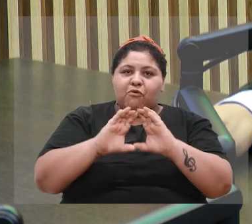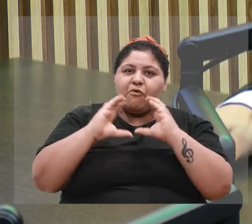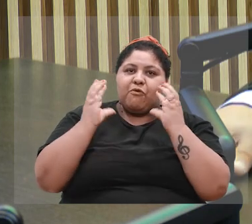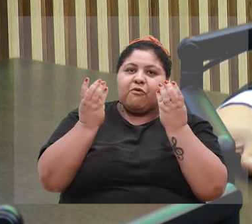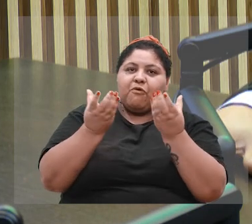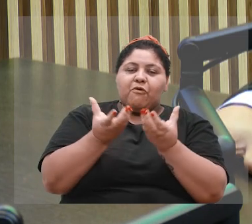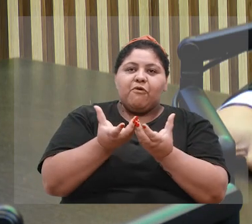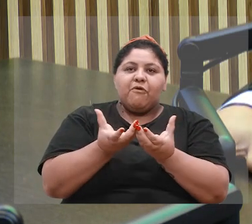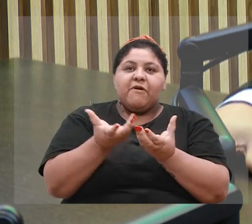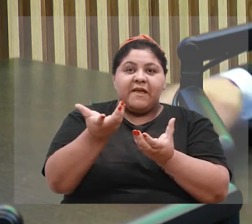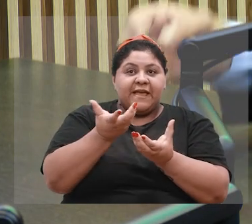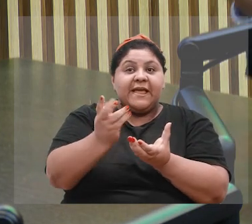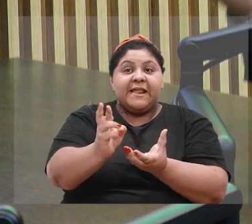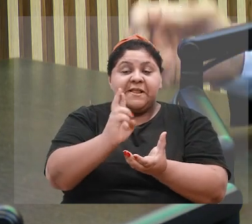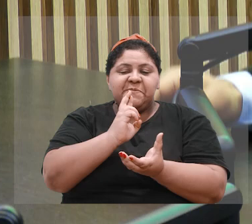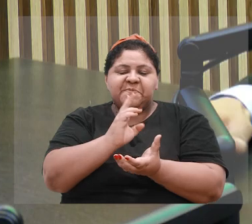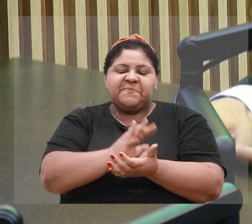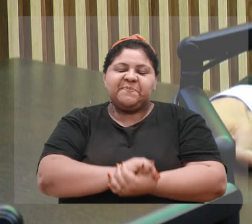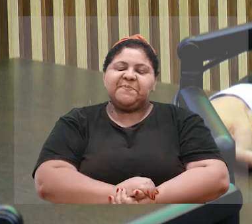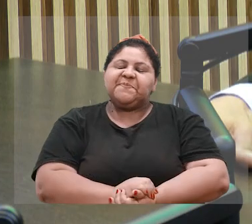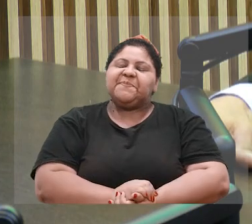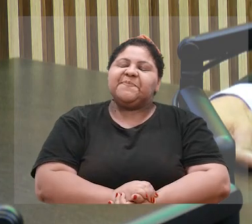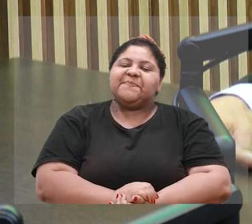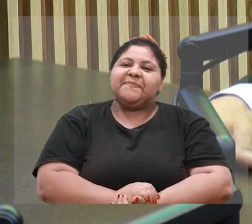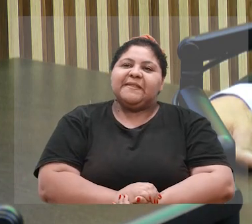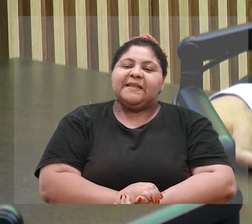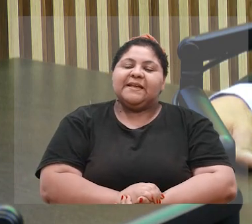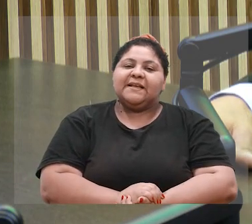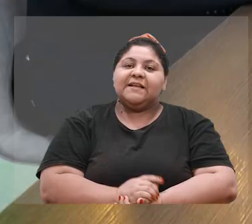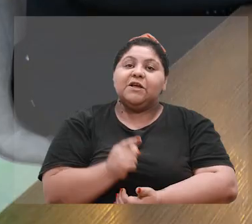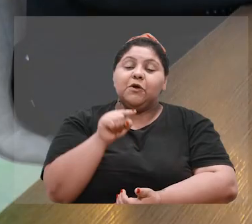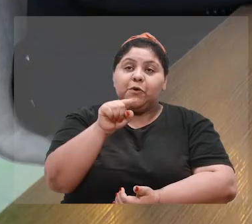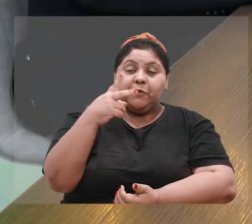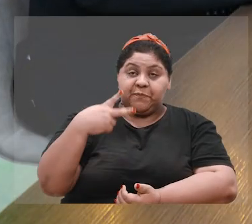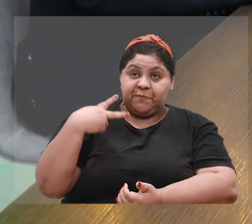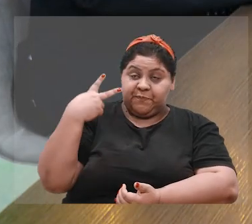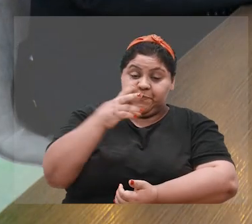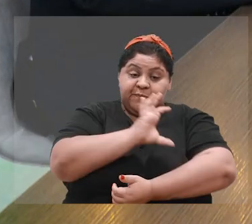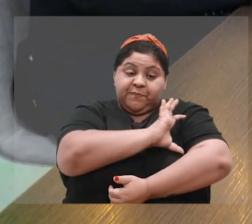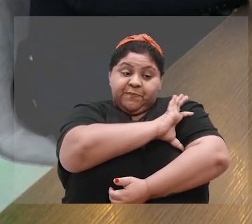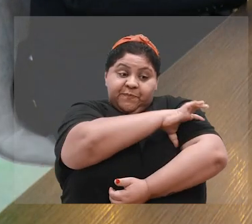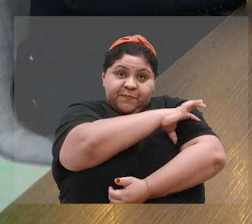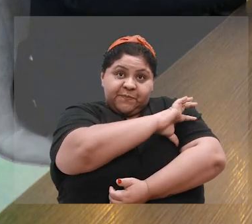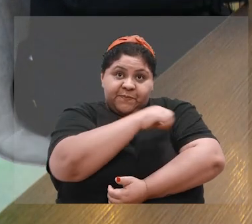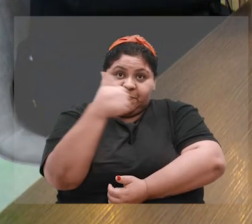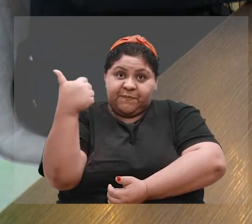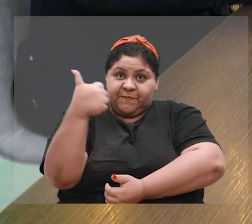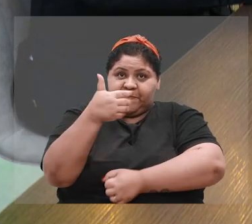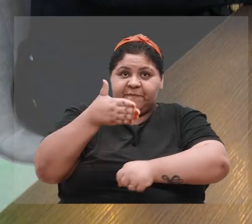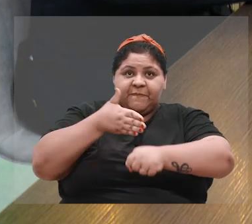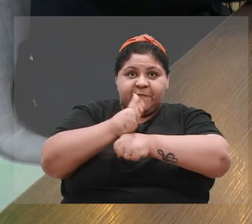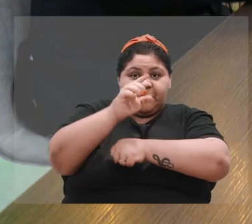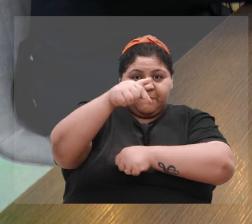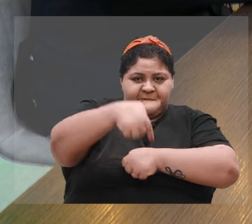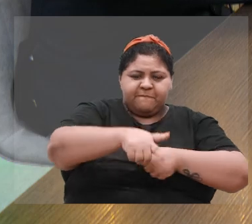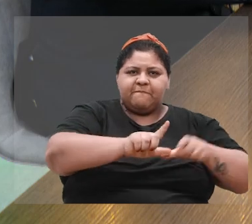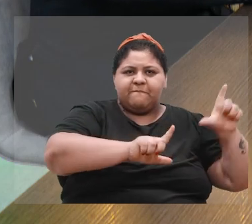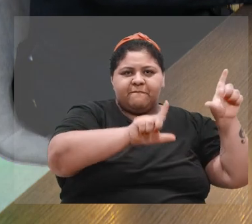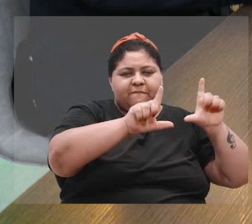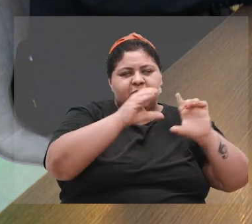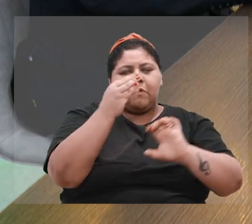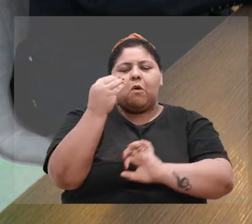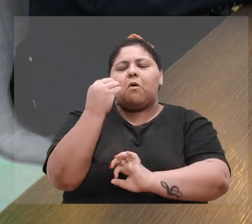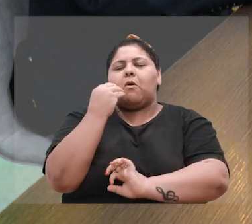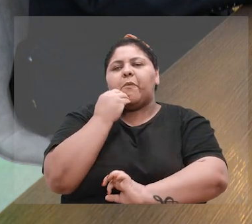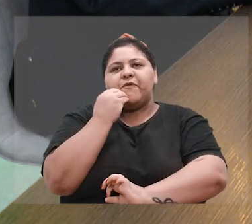a comunidade almeja receber. No caso do senhor, vereador Ramon, e a sua primeira participação aqui no